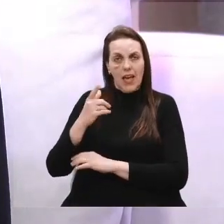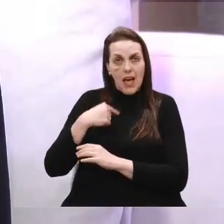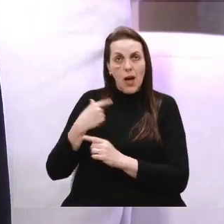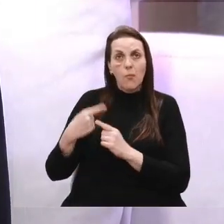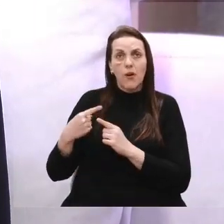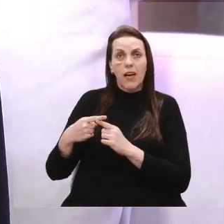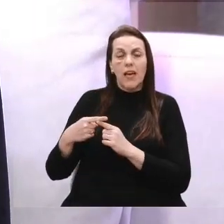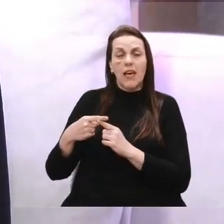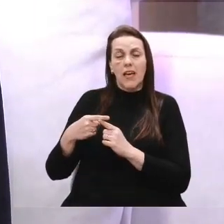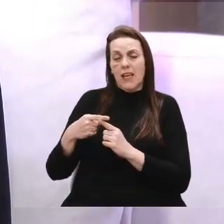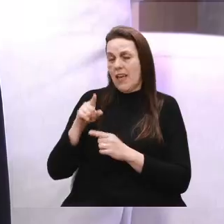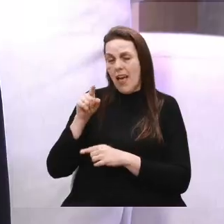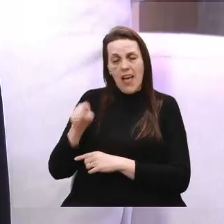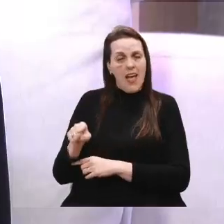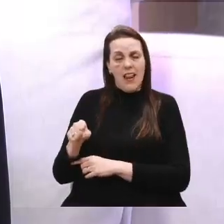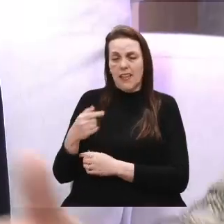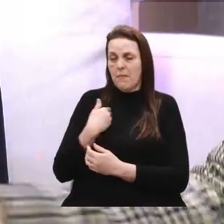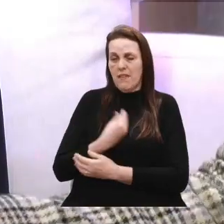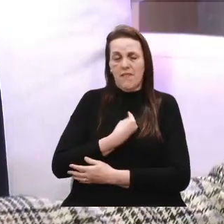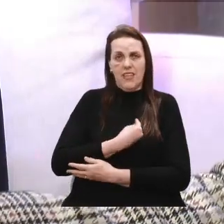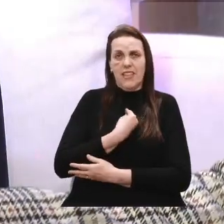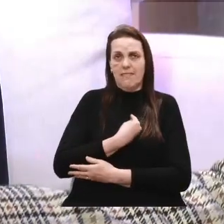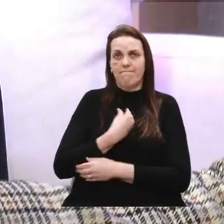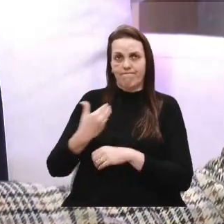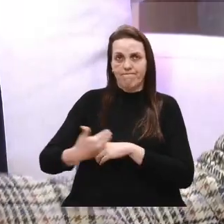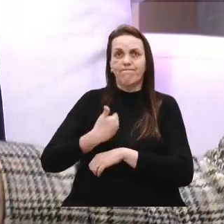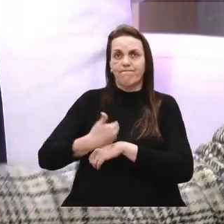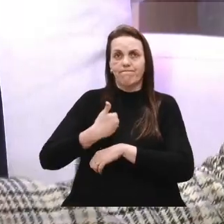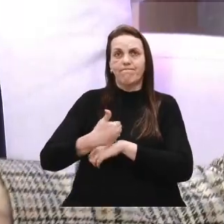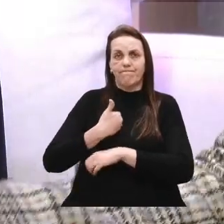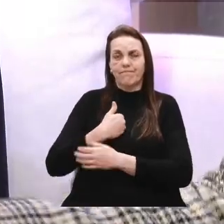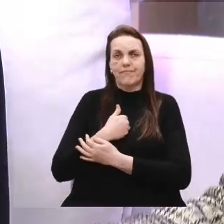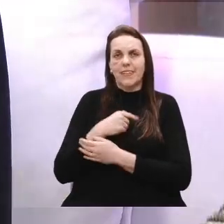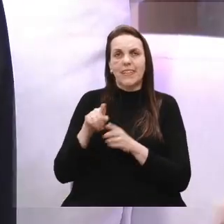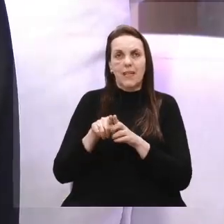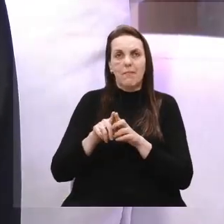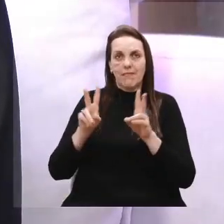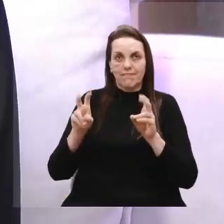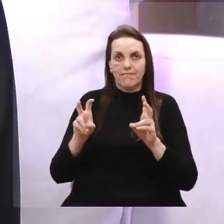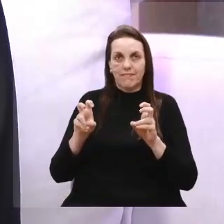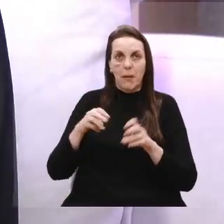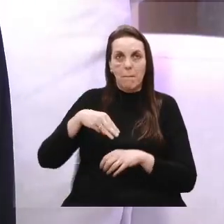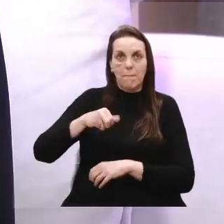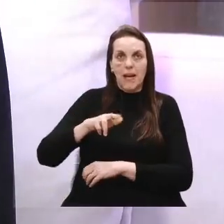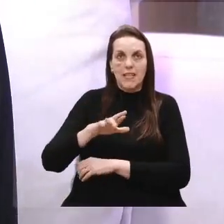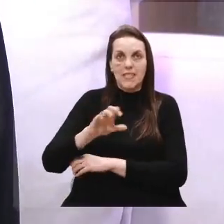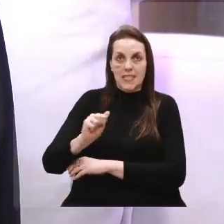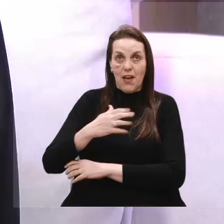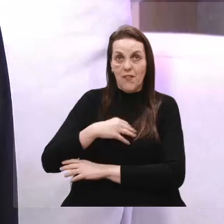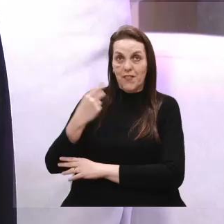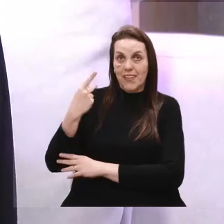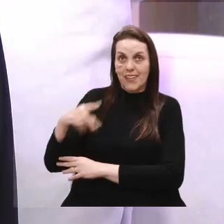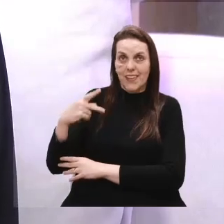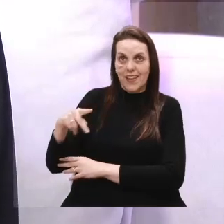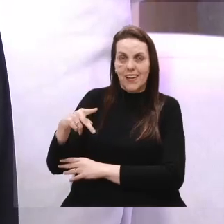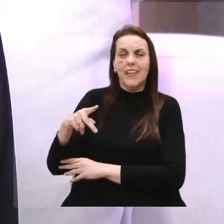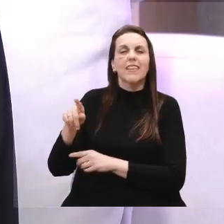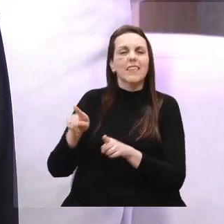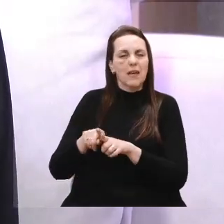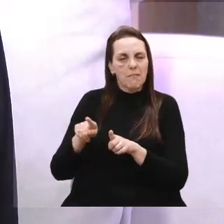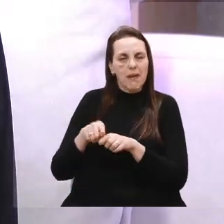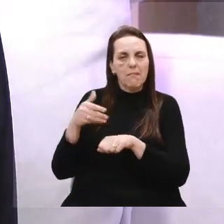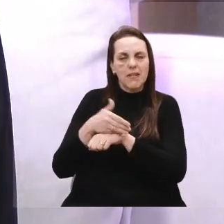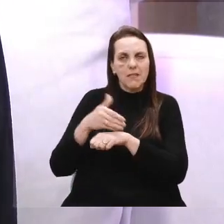Raquel na minha vida. Ela é muito importante. E a gente comentou da Márcia, né? A Márcia também é uma integrante do núcleo de base Raquel